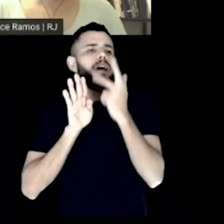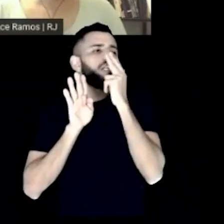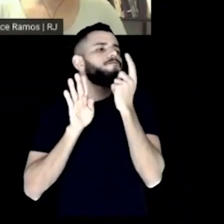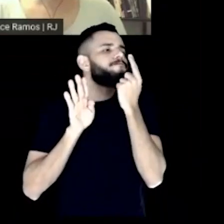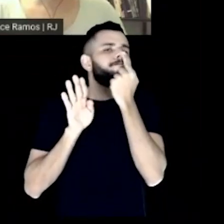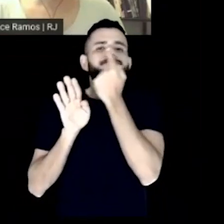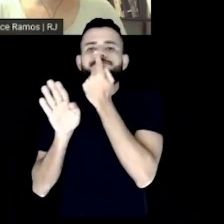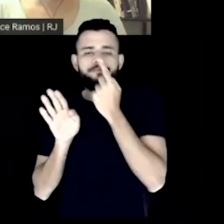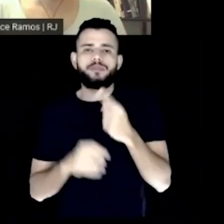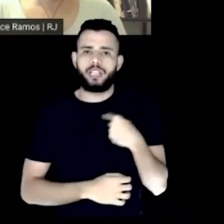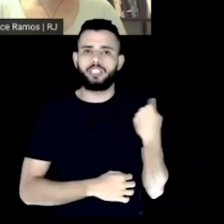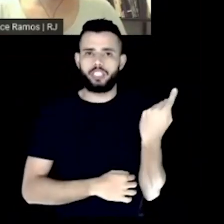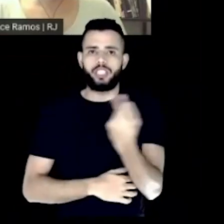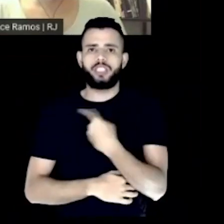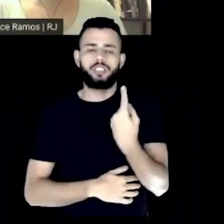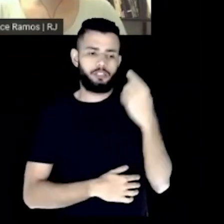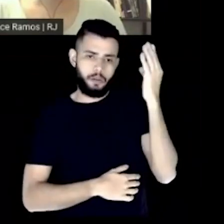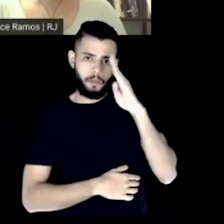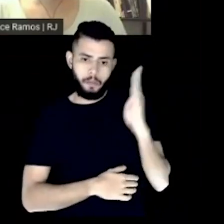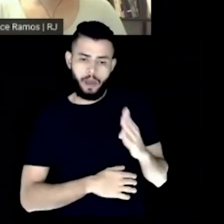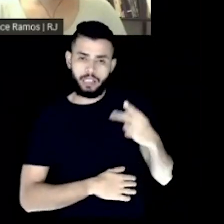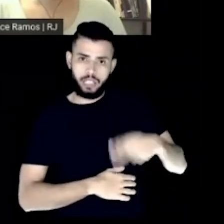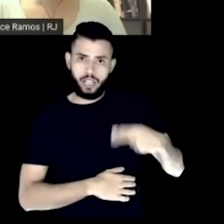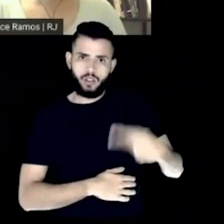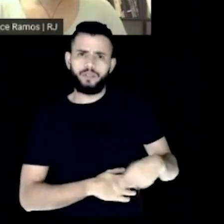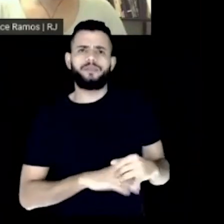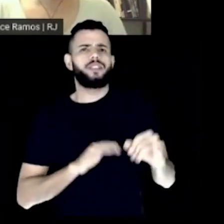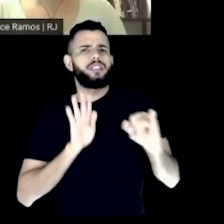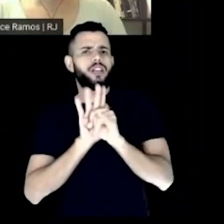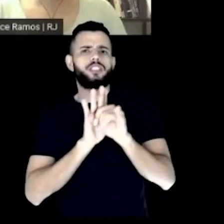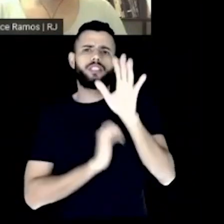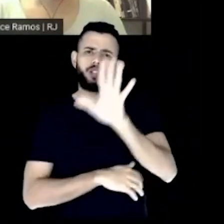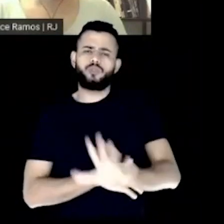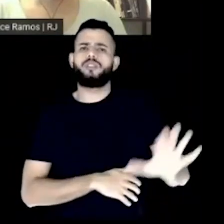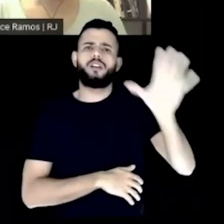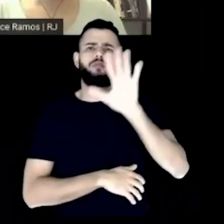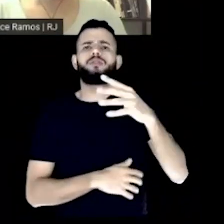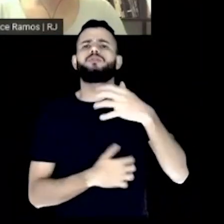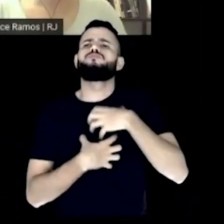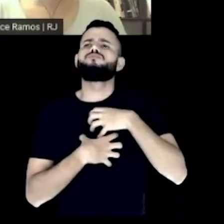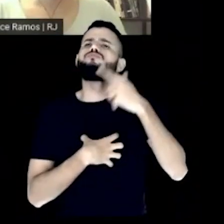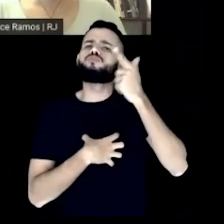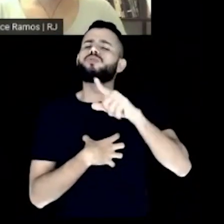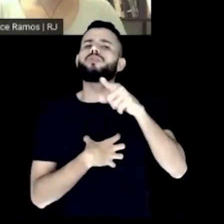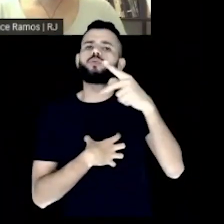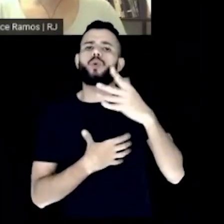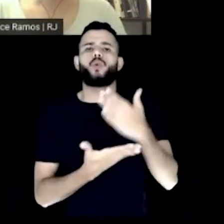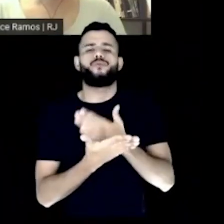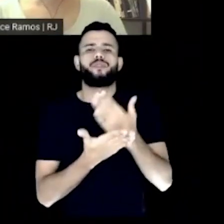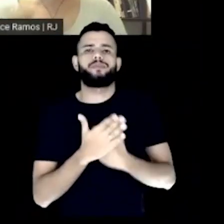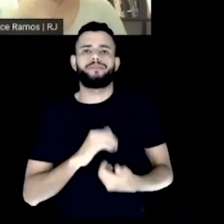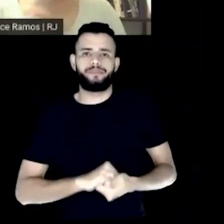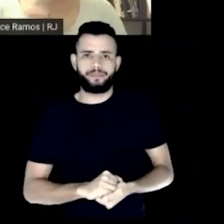uma identidade tão próxima da gente aqui, enquanto brasileiro, enquanto essa identidade nacional que eu consegui sentir no teu livro?